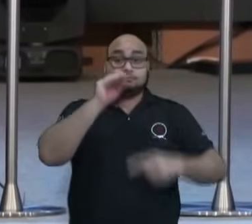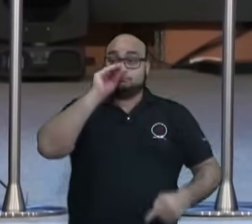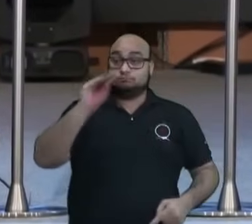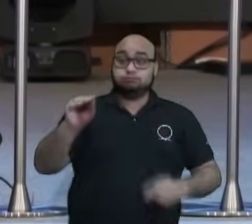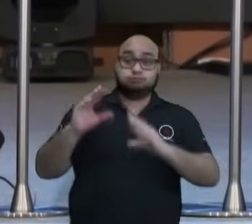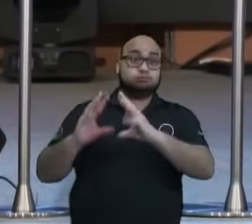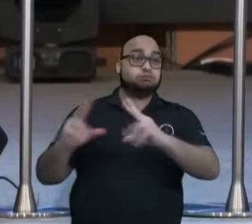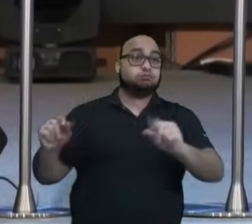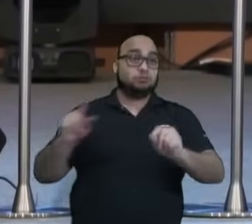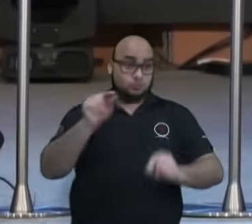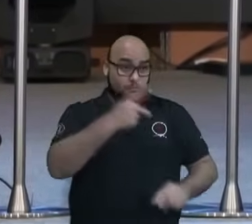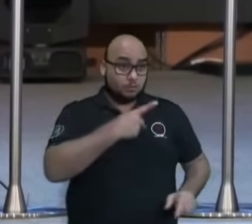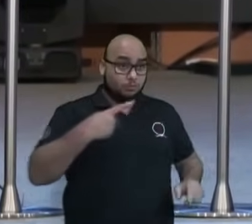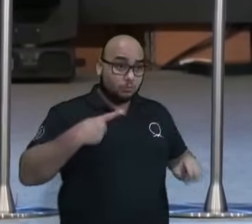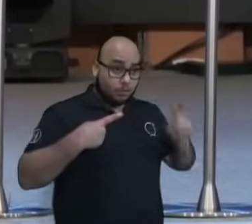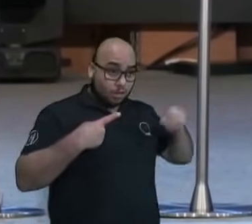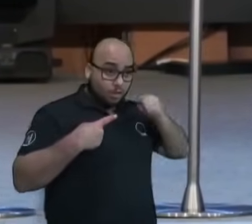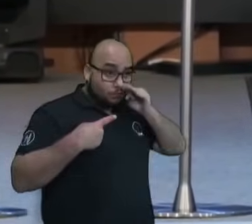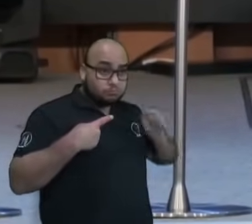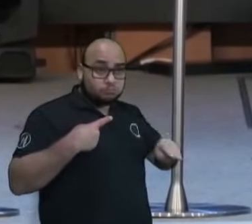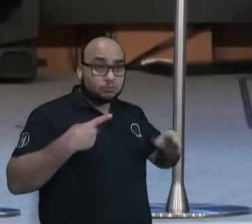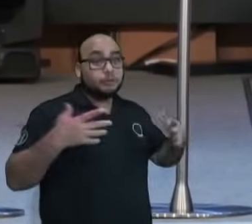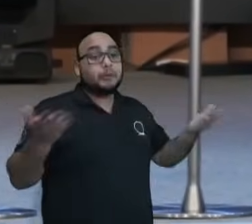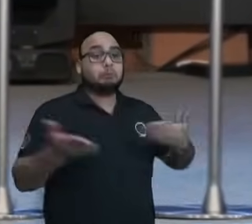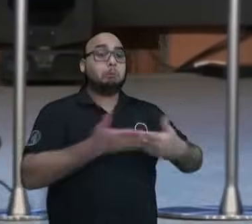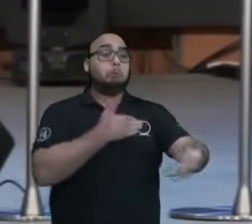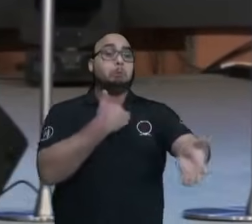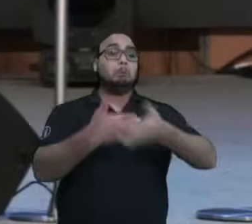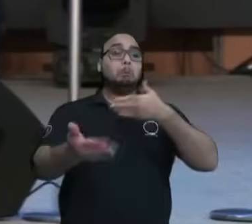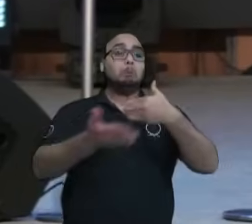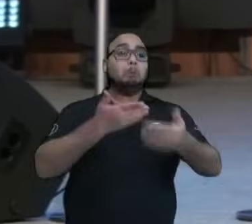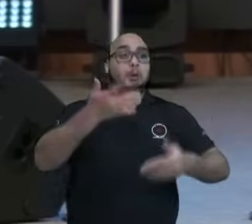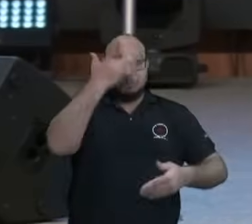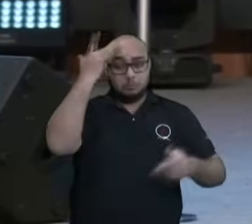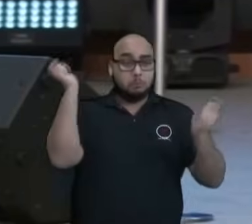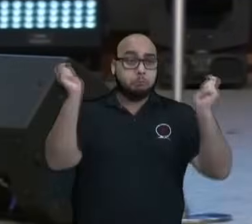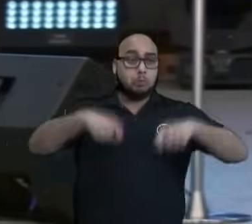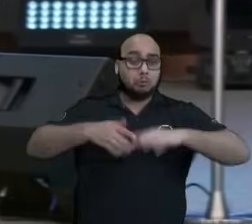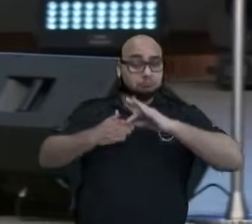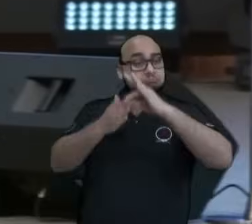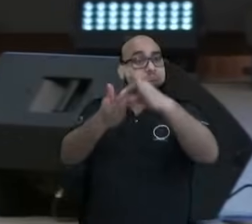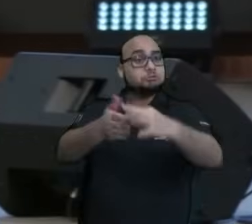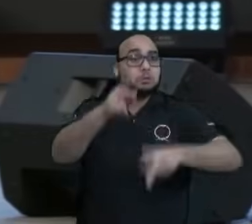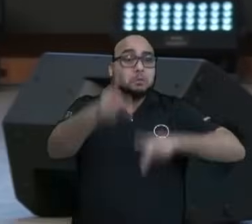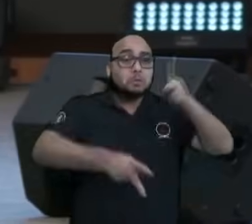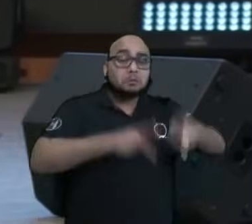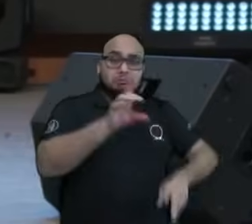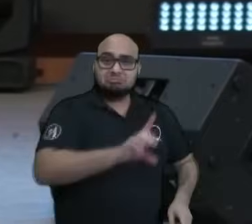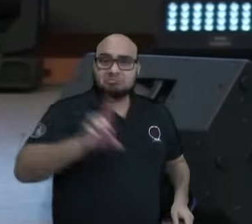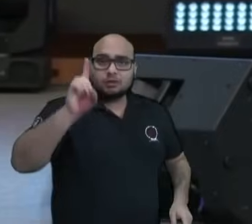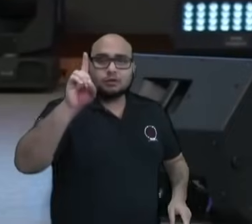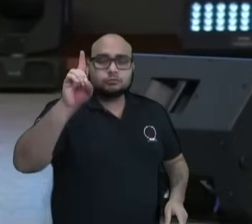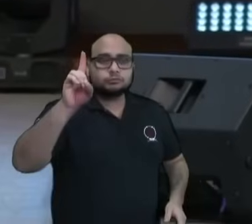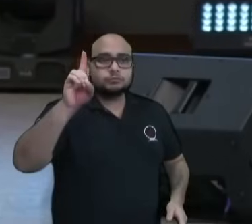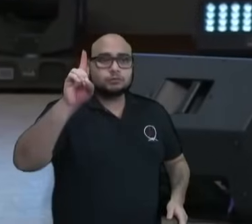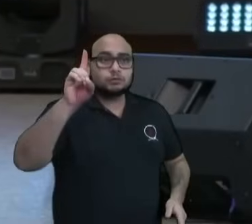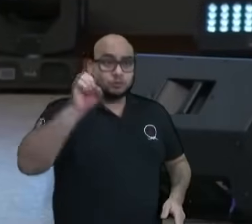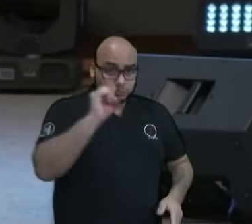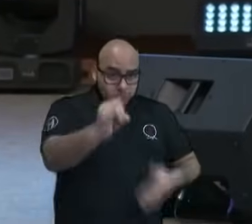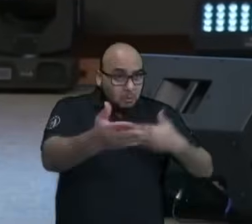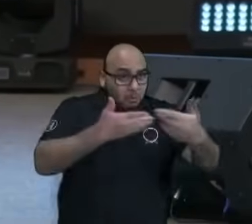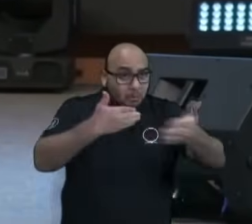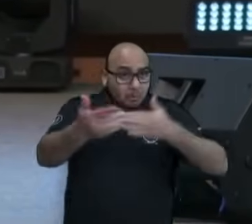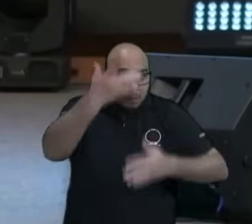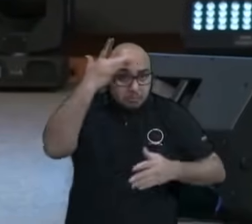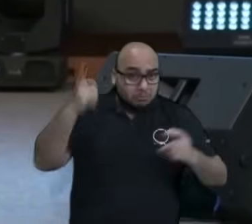pastor também não então qualquer um pode dirigir o povo de Deus Olha o jogo e aí qualquer um pode dirigir o povo de Deus